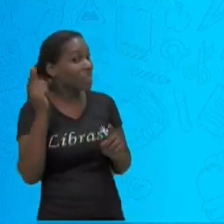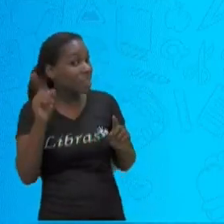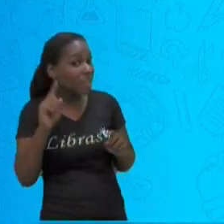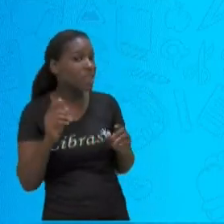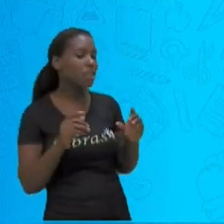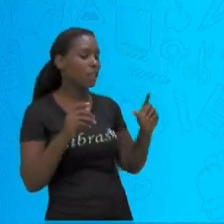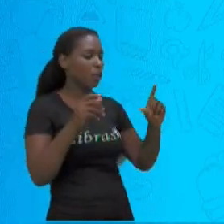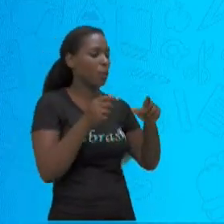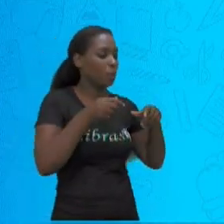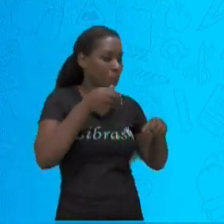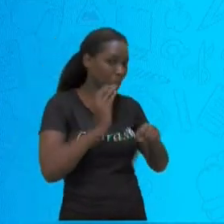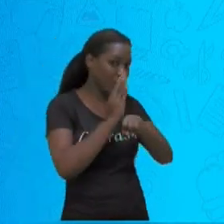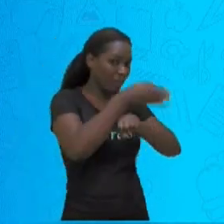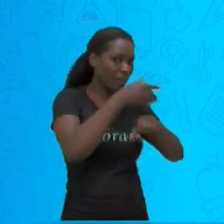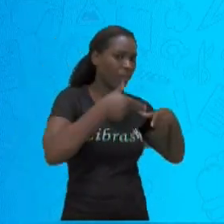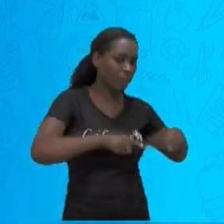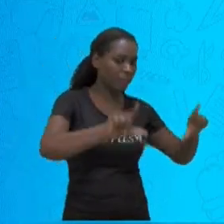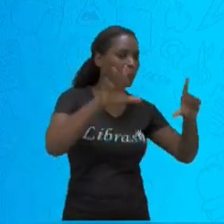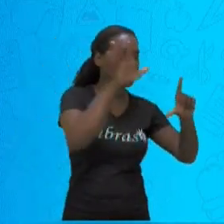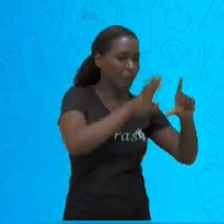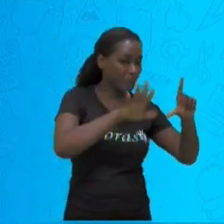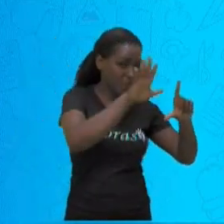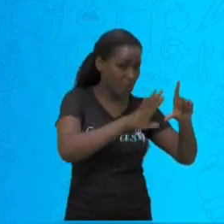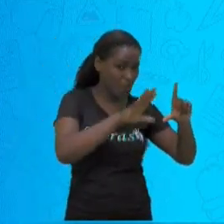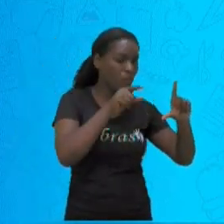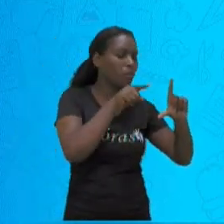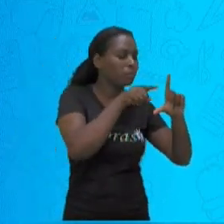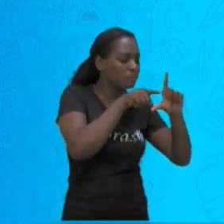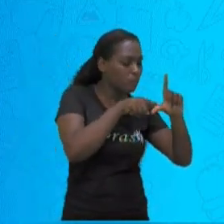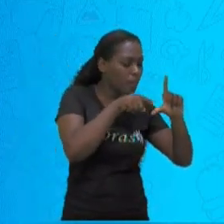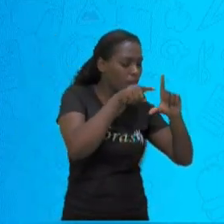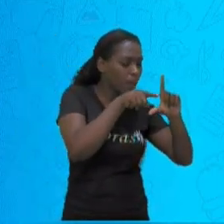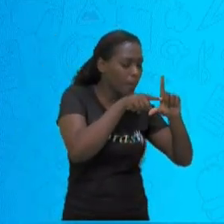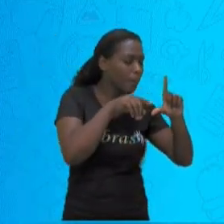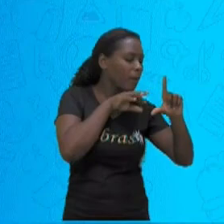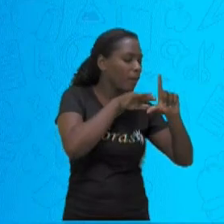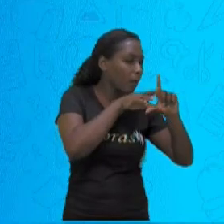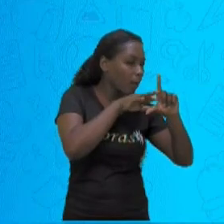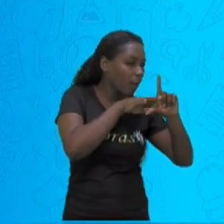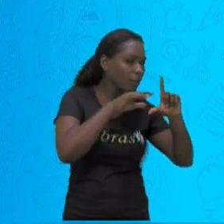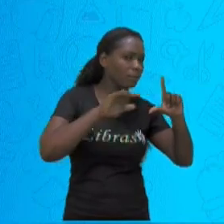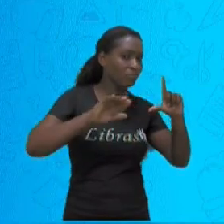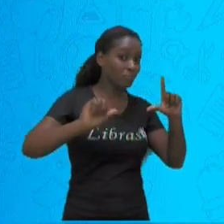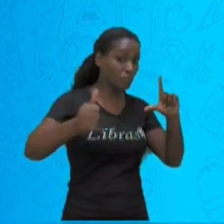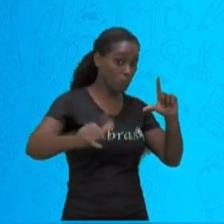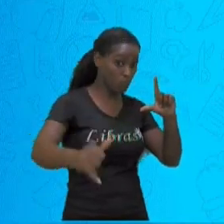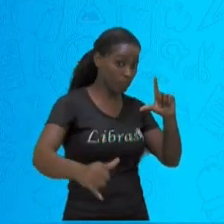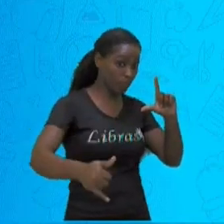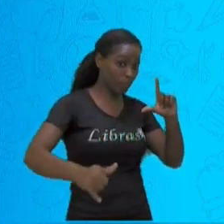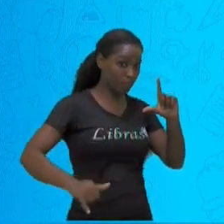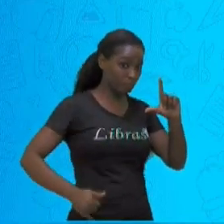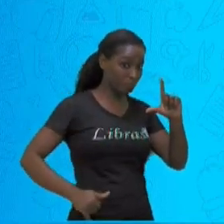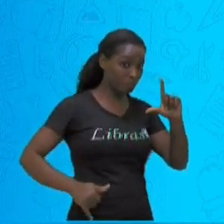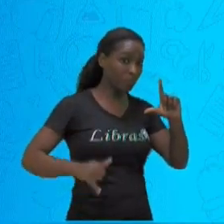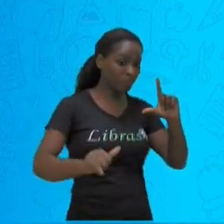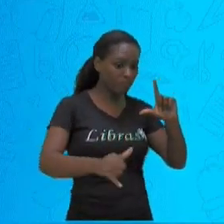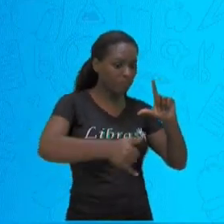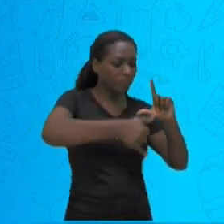SMEDGV. Para isso, basta você apontar a câmera do seu celular para a imagem